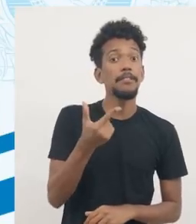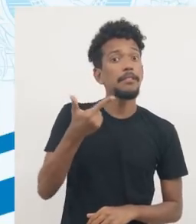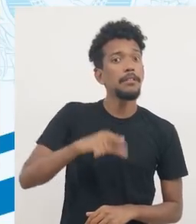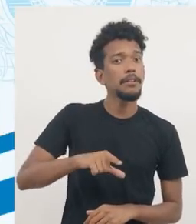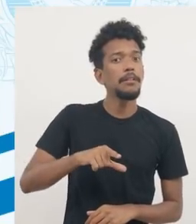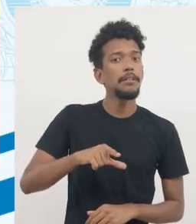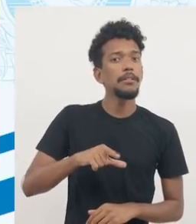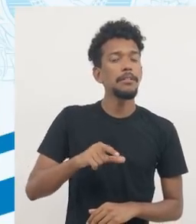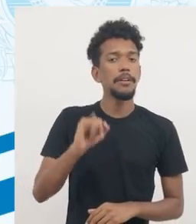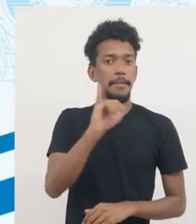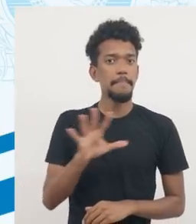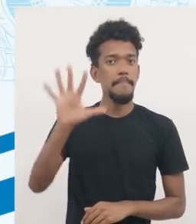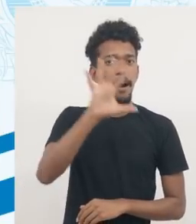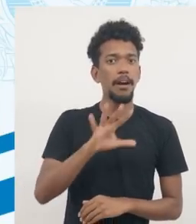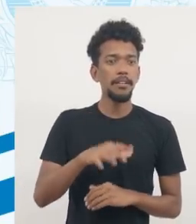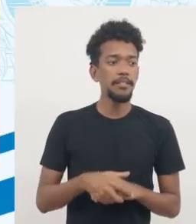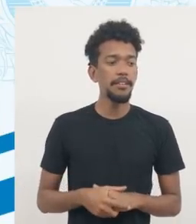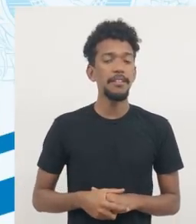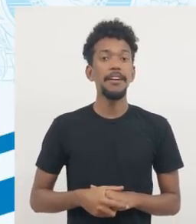próxima imagem.